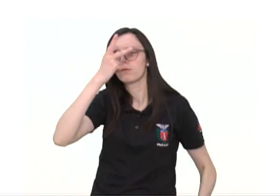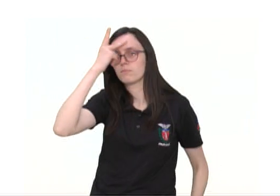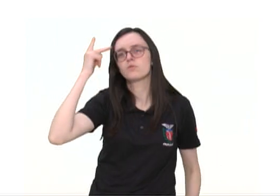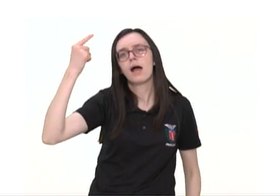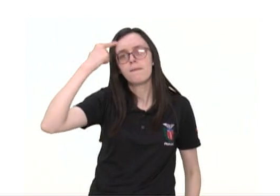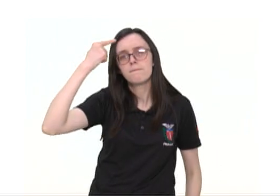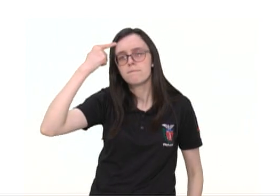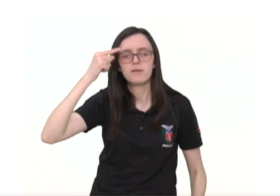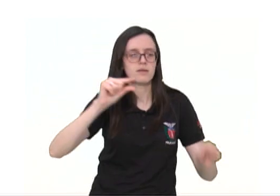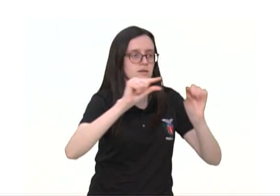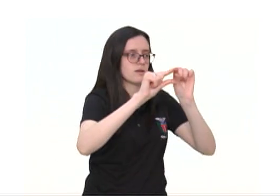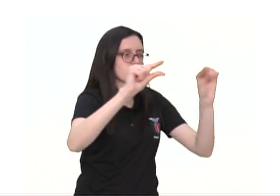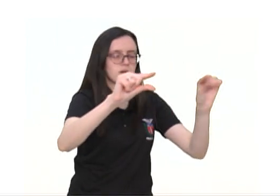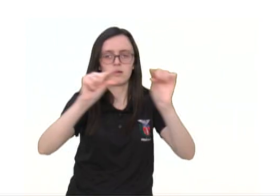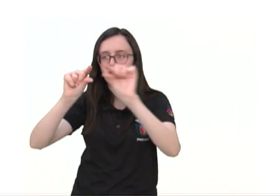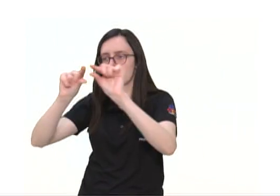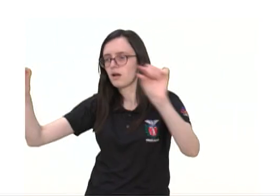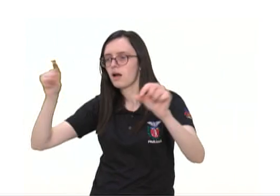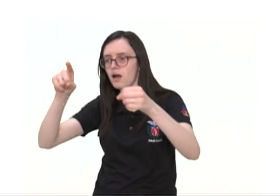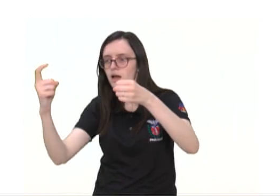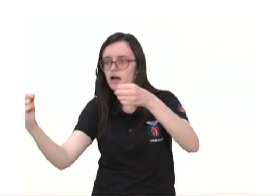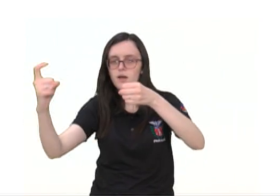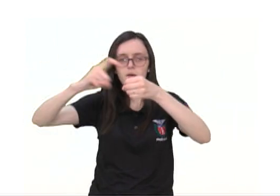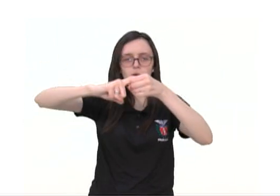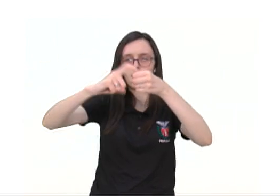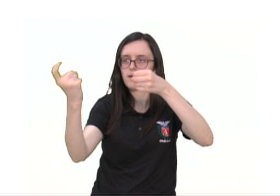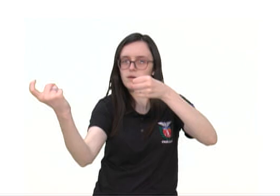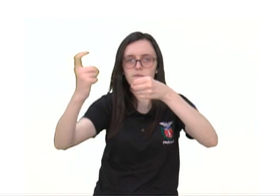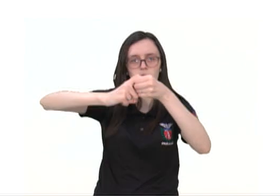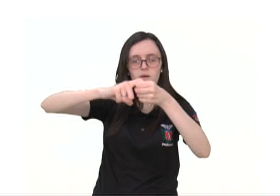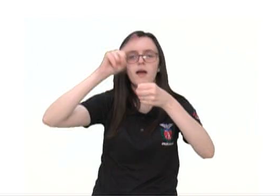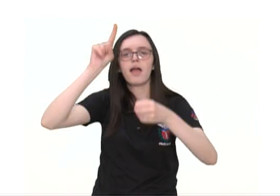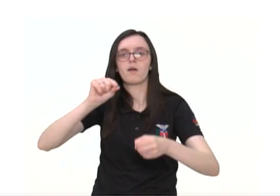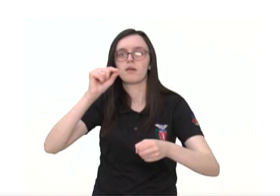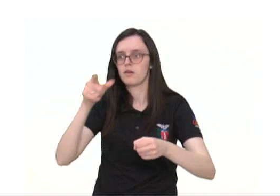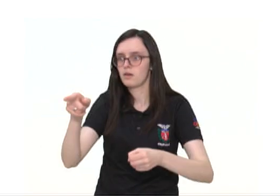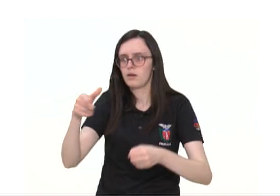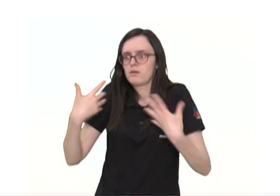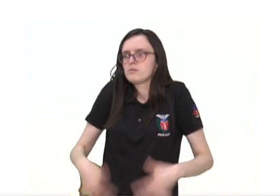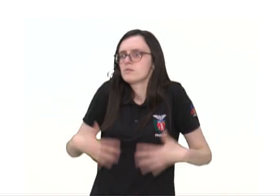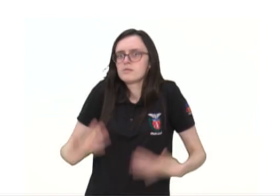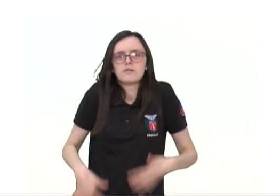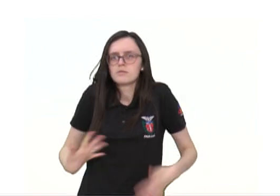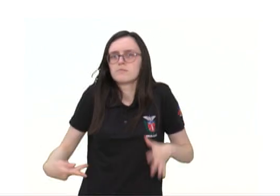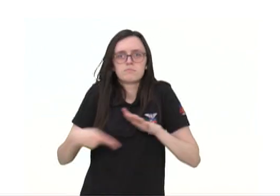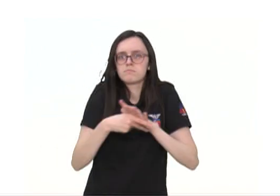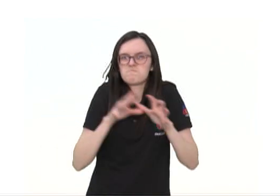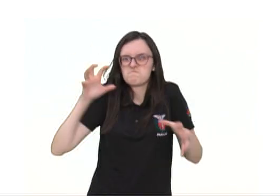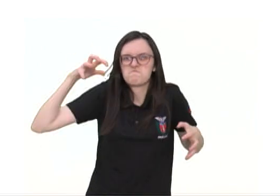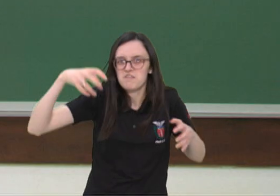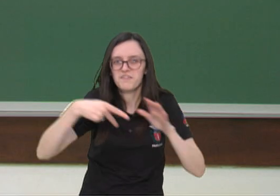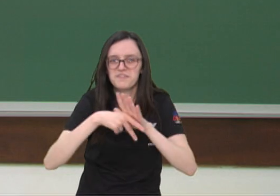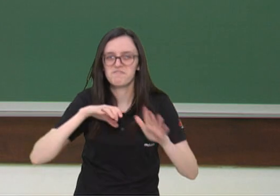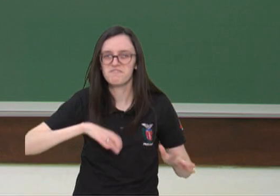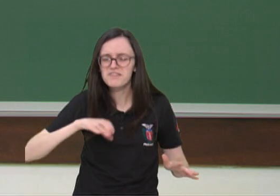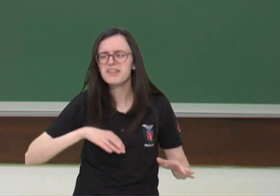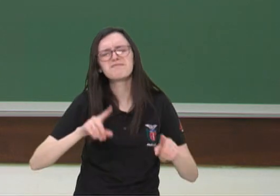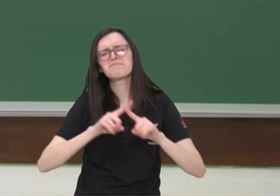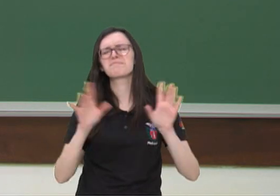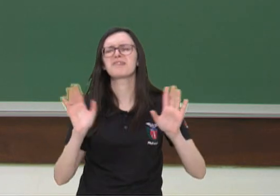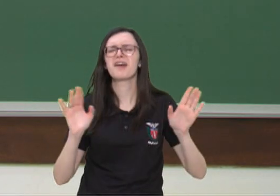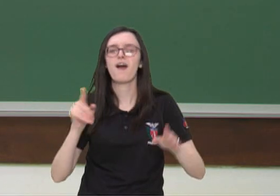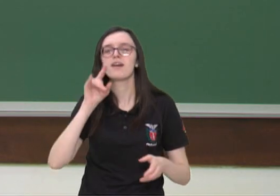orações subordinadas são, digamos assim, o bicho de 7 cabeças da língua portuguesa. Mas se vocês